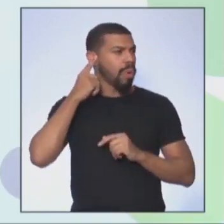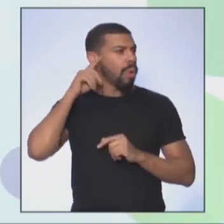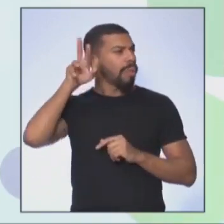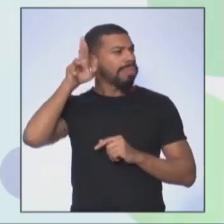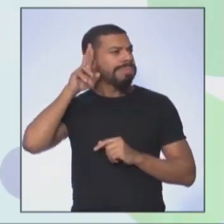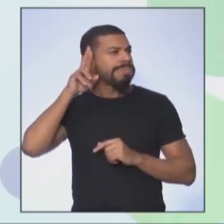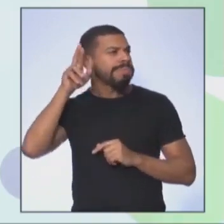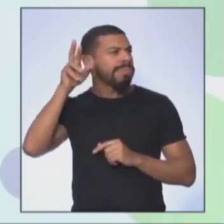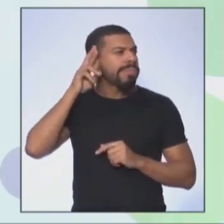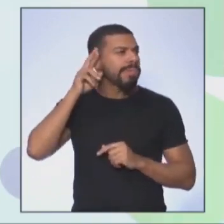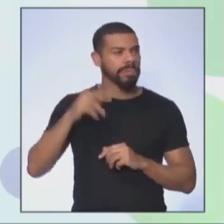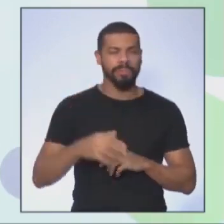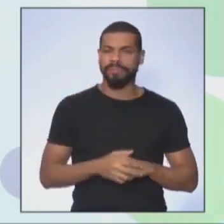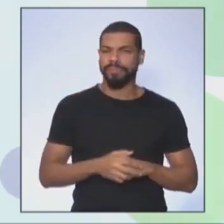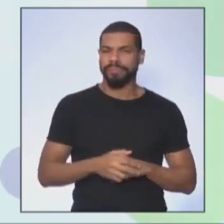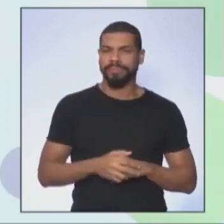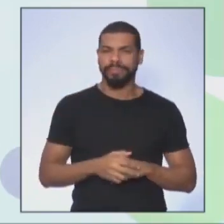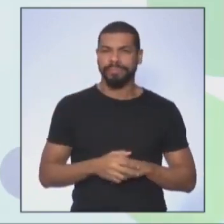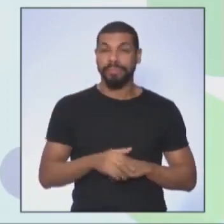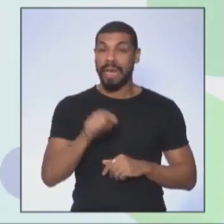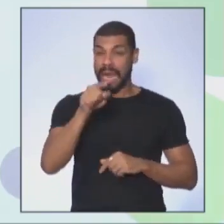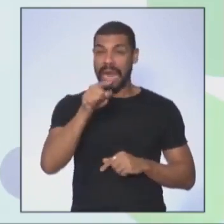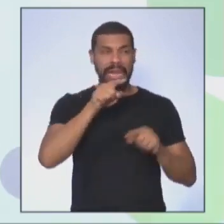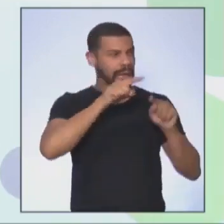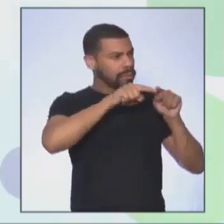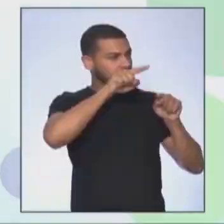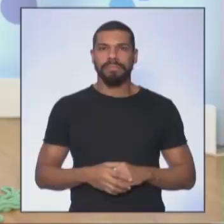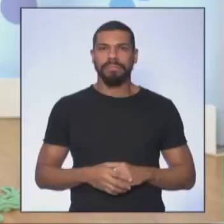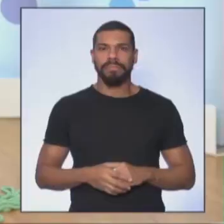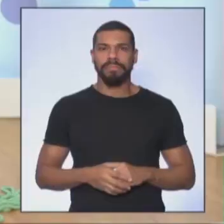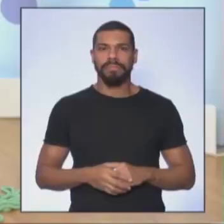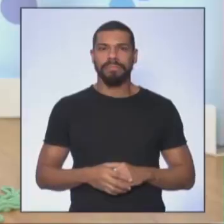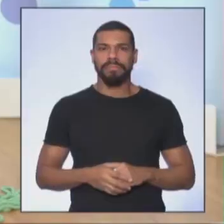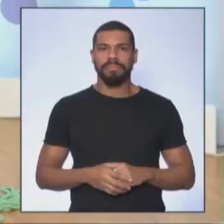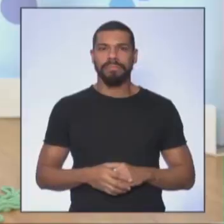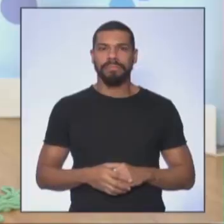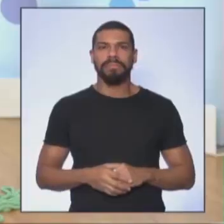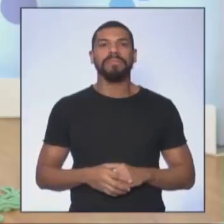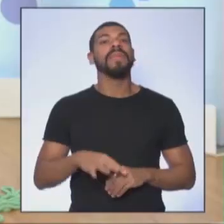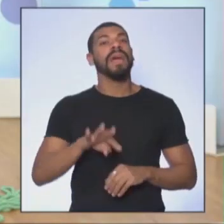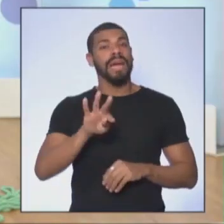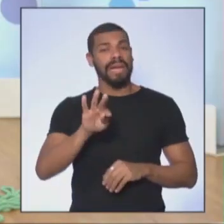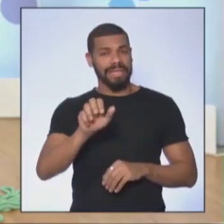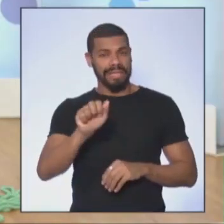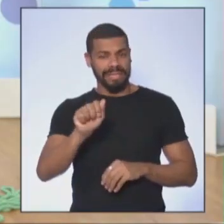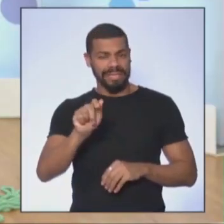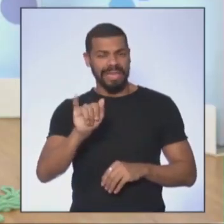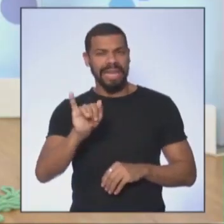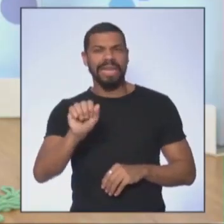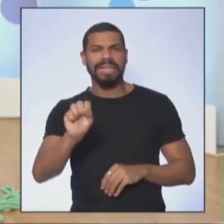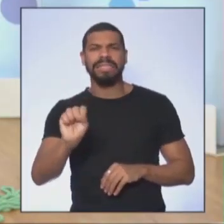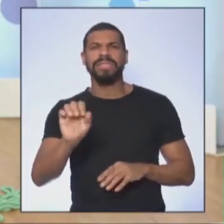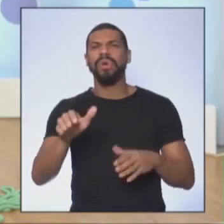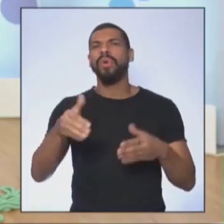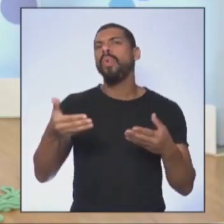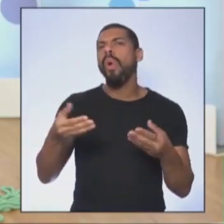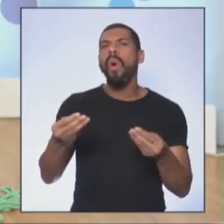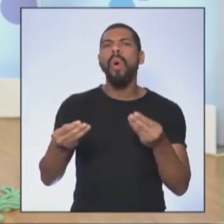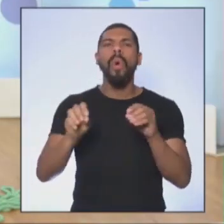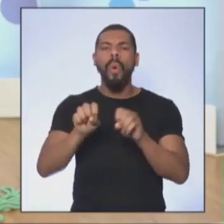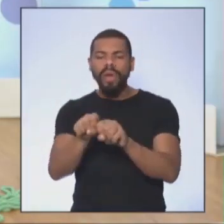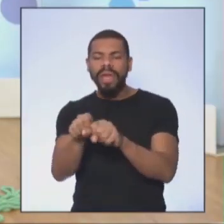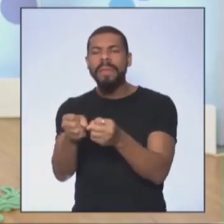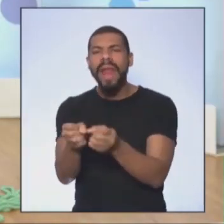mais ouvir essa frequência. Thaís, para quebrar uma taça, qual é a frequência para